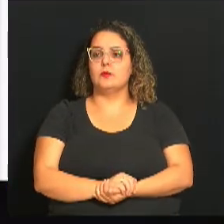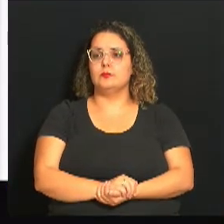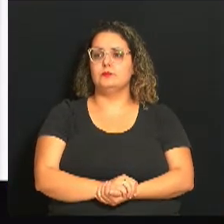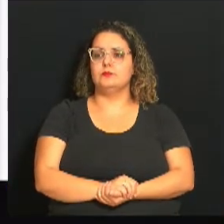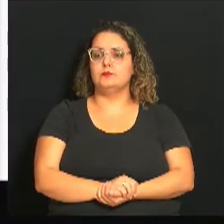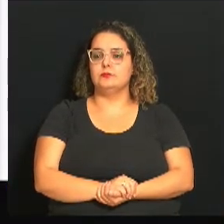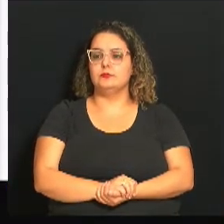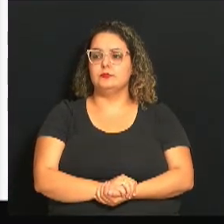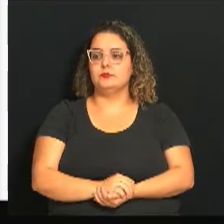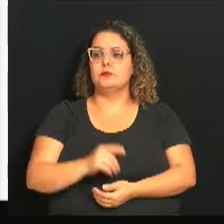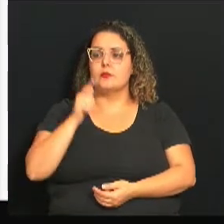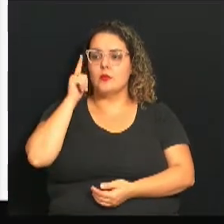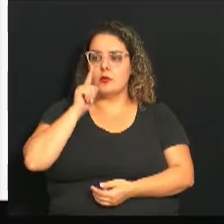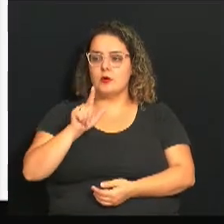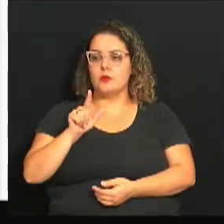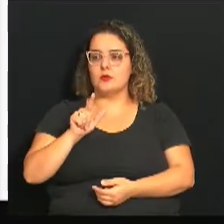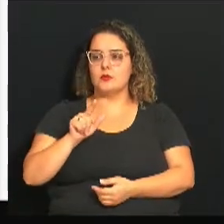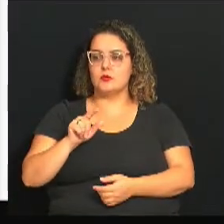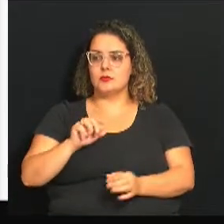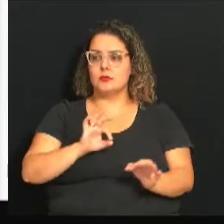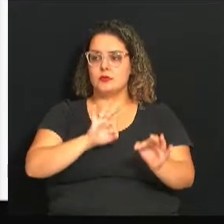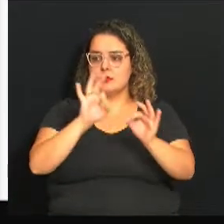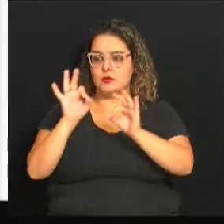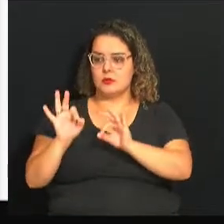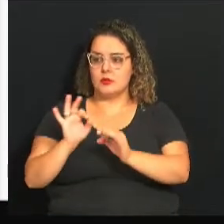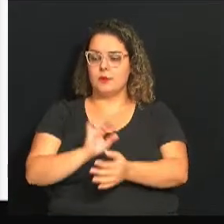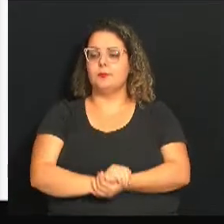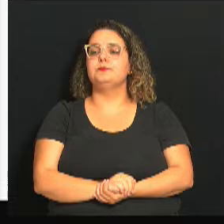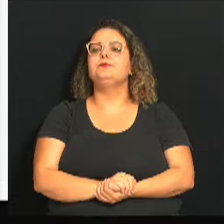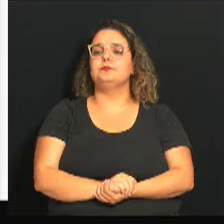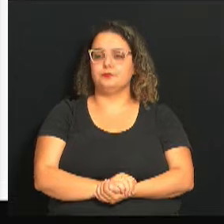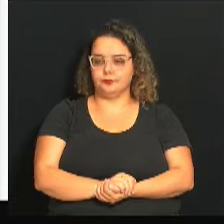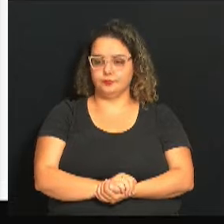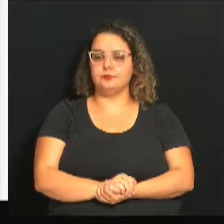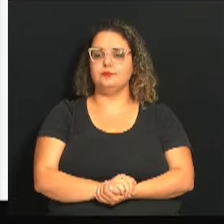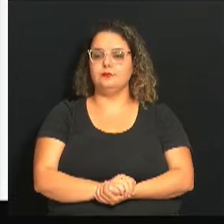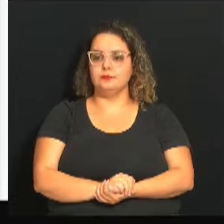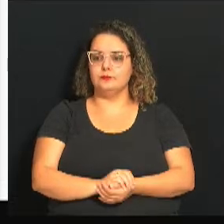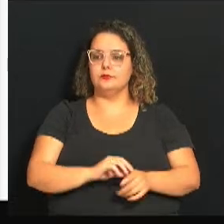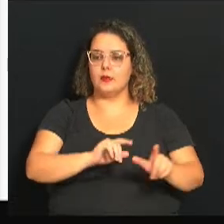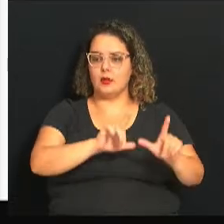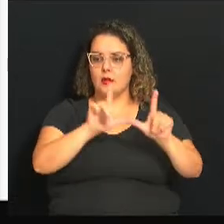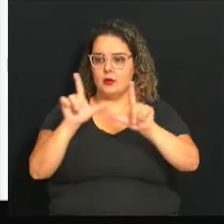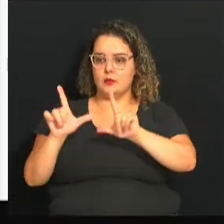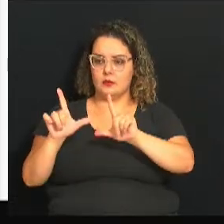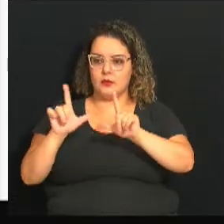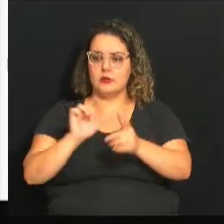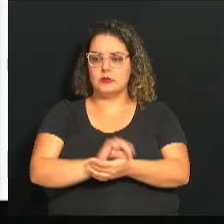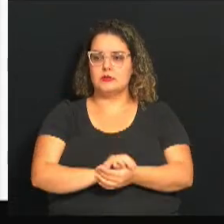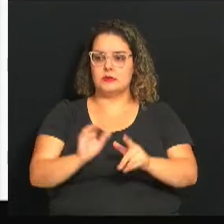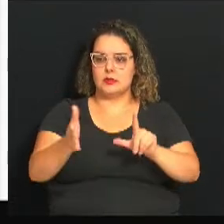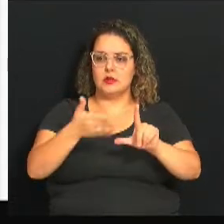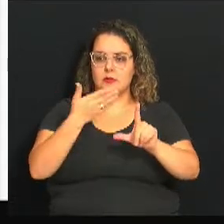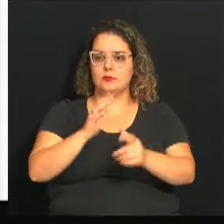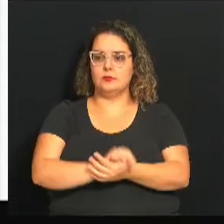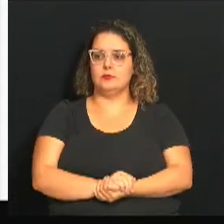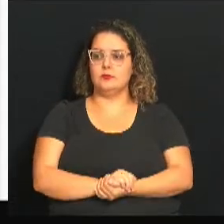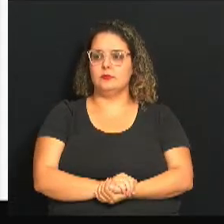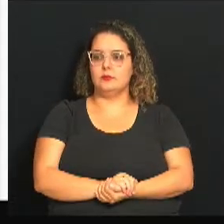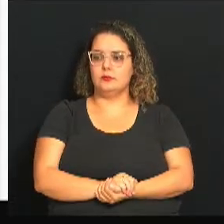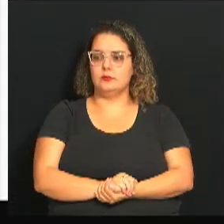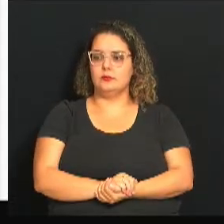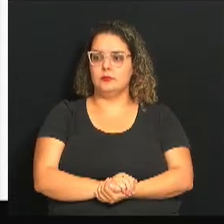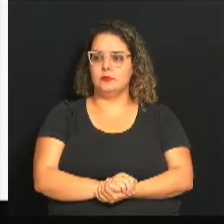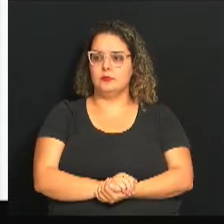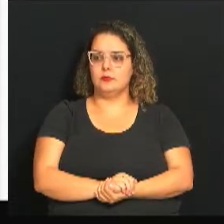Estão conseguindo ver a apresentação? Está apresentando? Está aparecendo? Então, tá. O plano de...